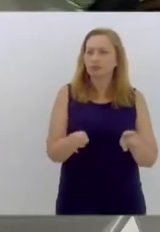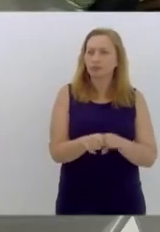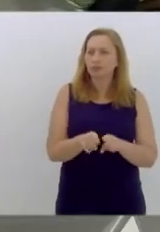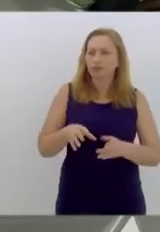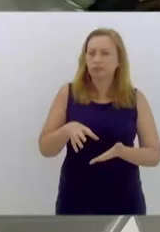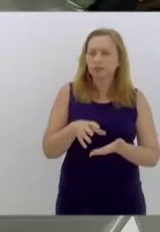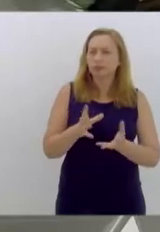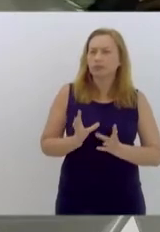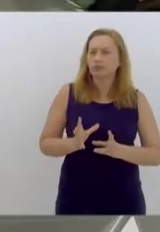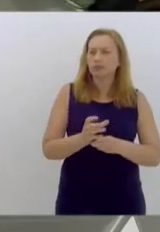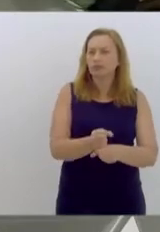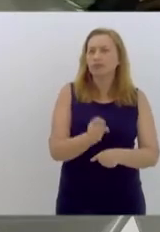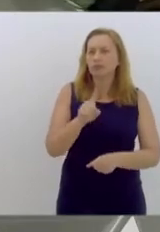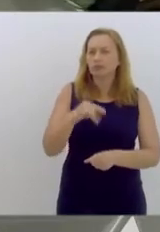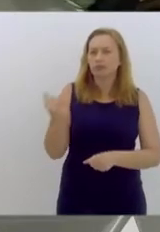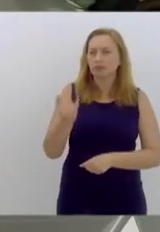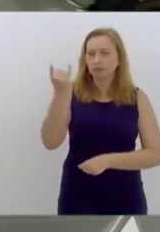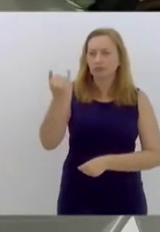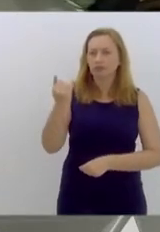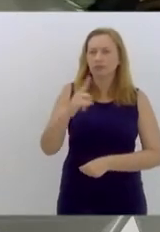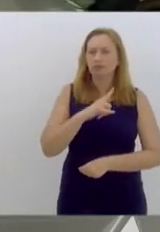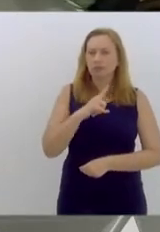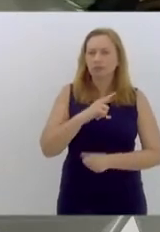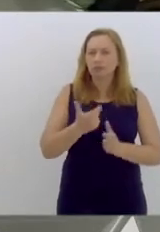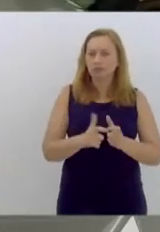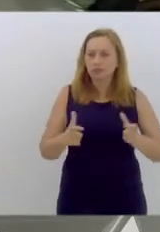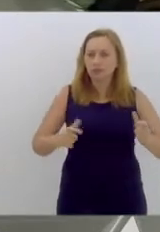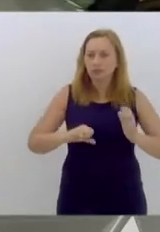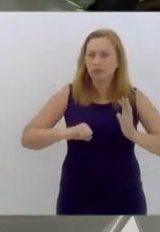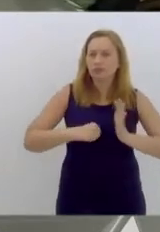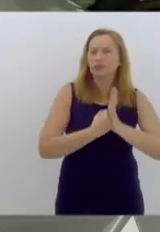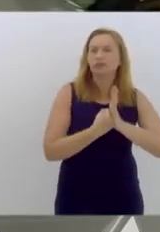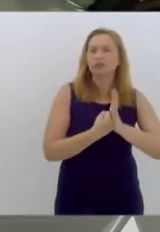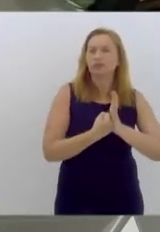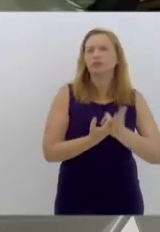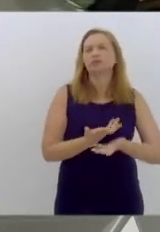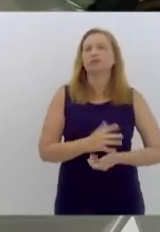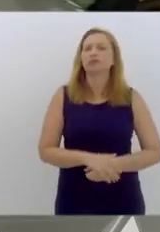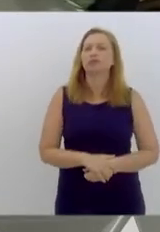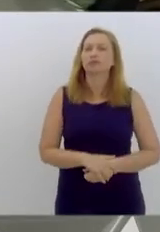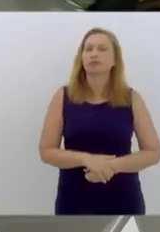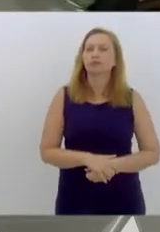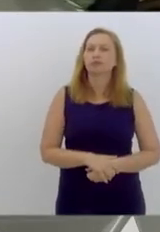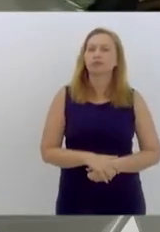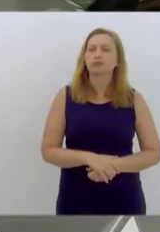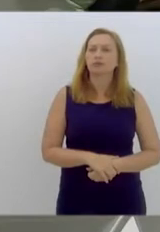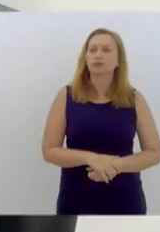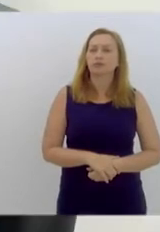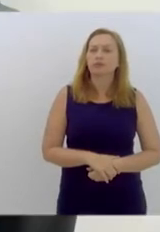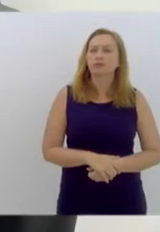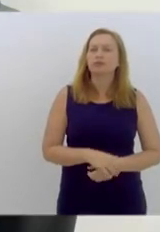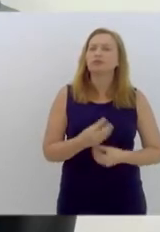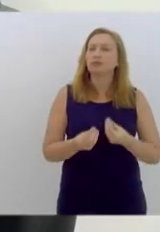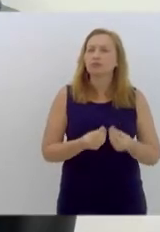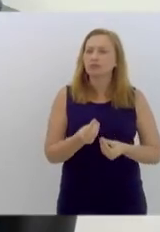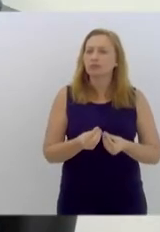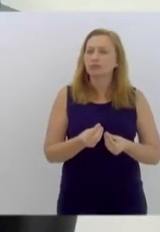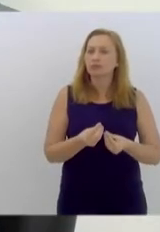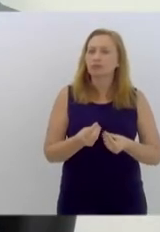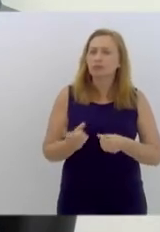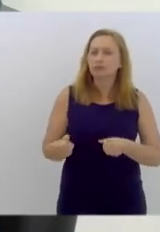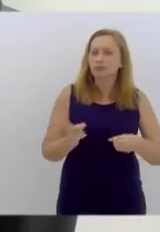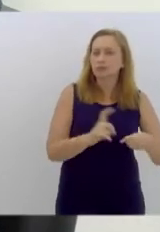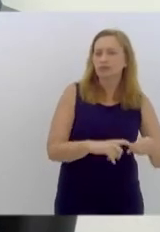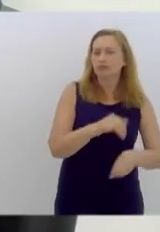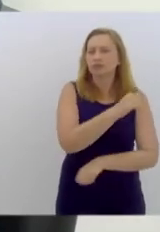cálculos. É importante a gente ter essa dimensão do impacto sobre a maneira que vai se dar esse ressarcimento ao Rio, assim